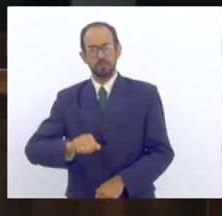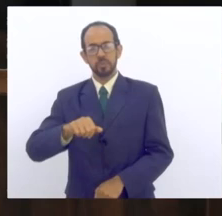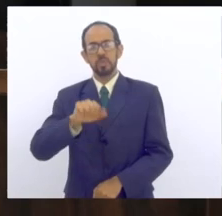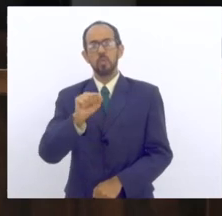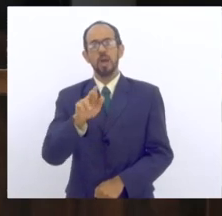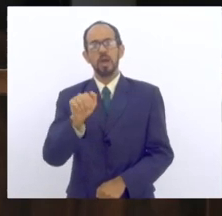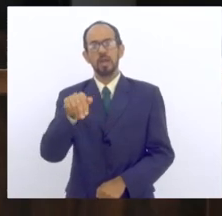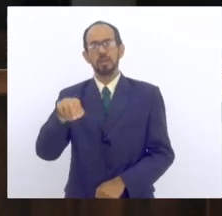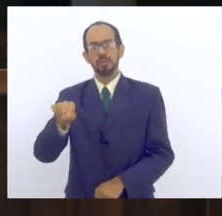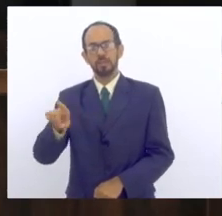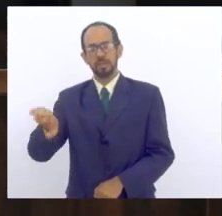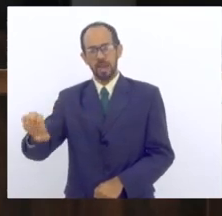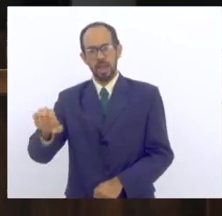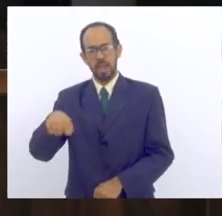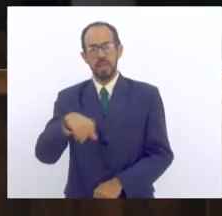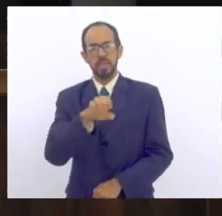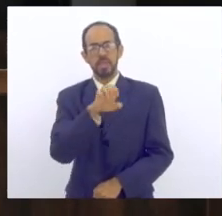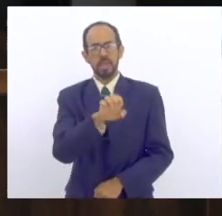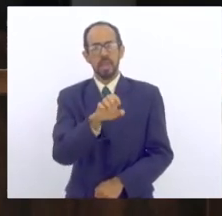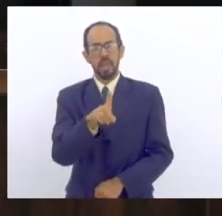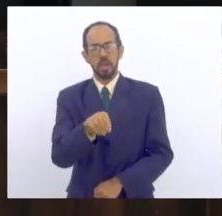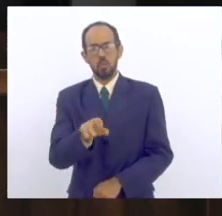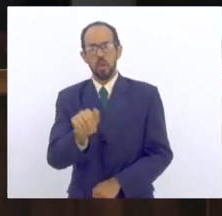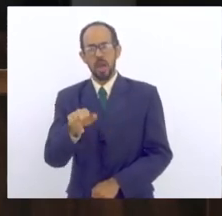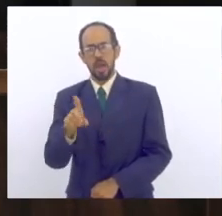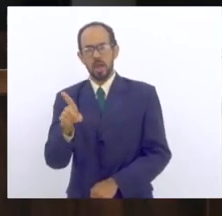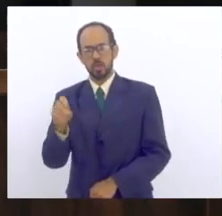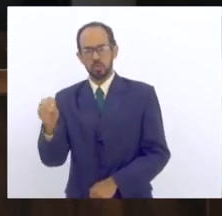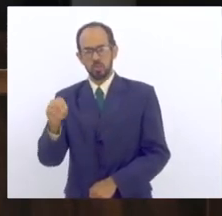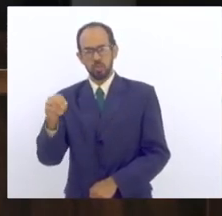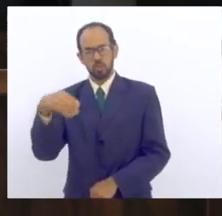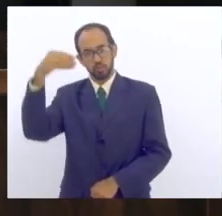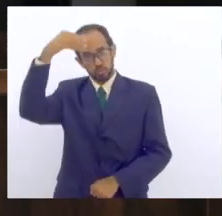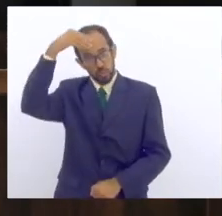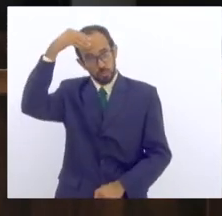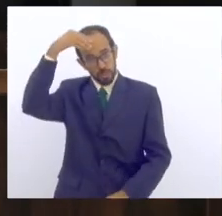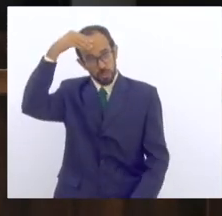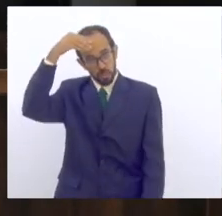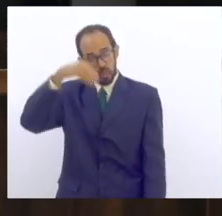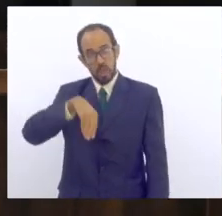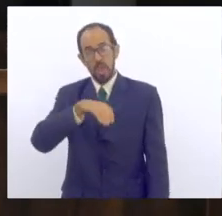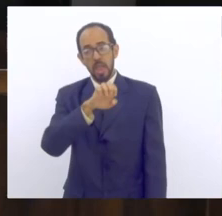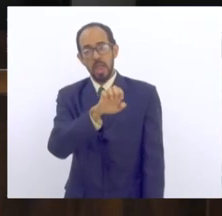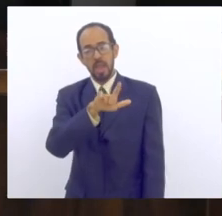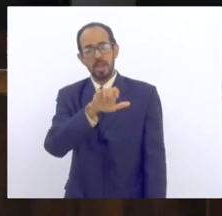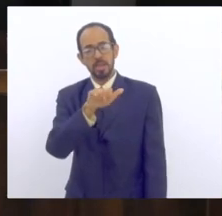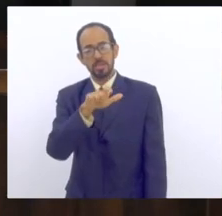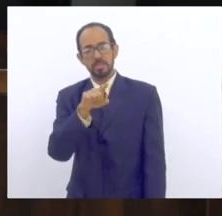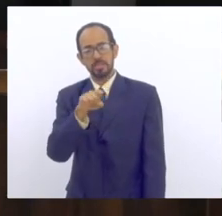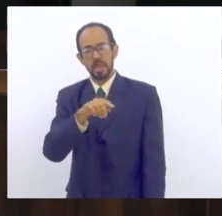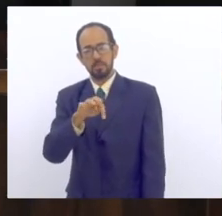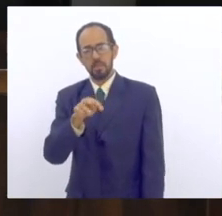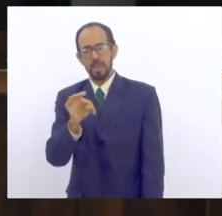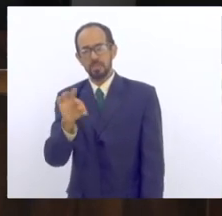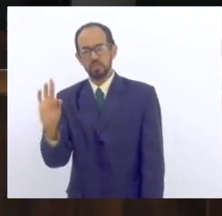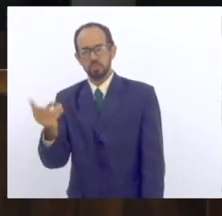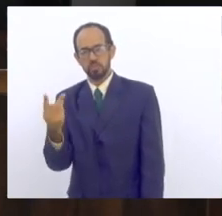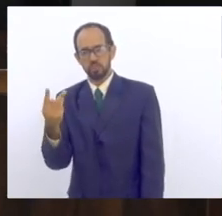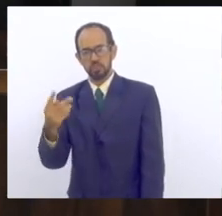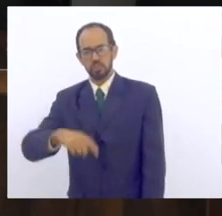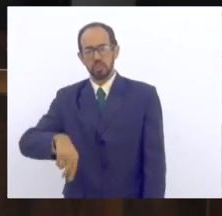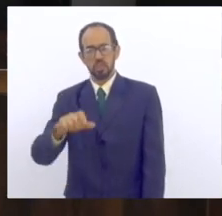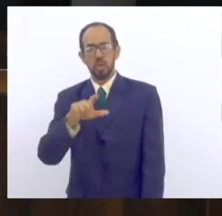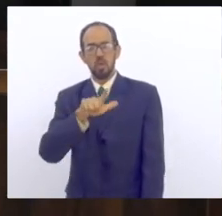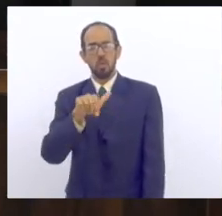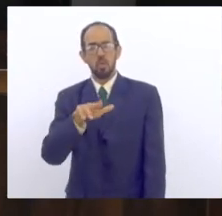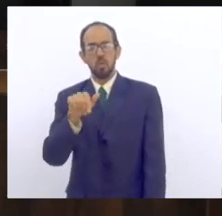também Eduardo Arruda sobrinho do homenageado Elizabeth Arruda sobrinha do homenageado Luiz Fernando